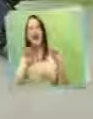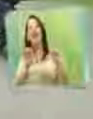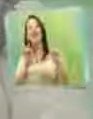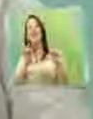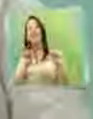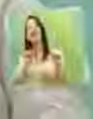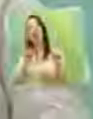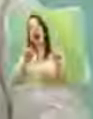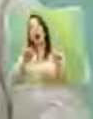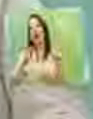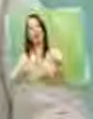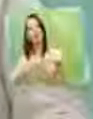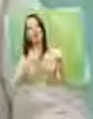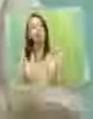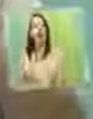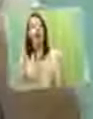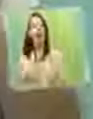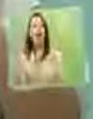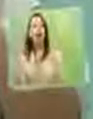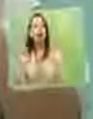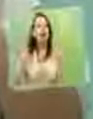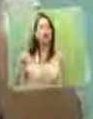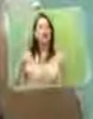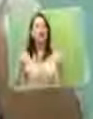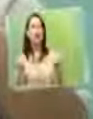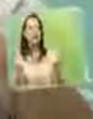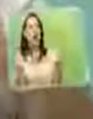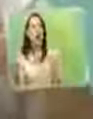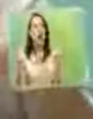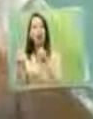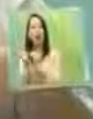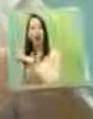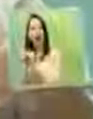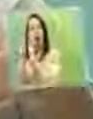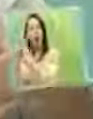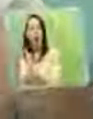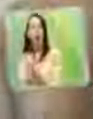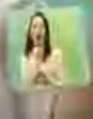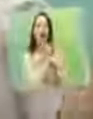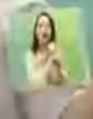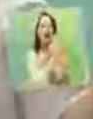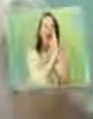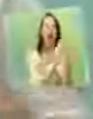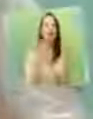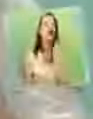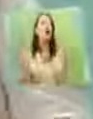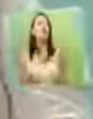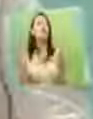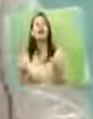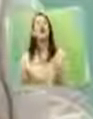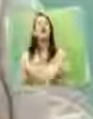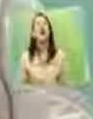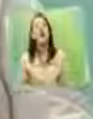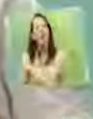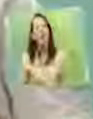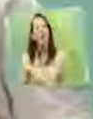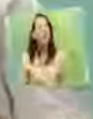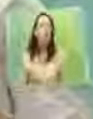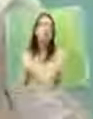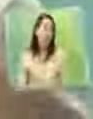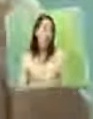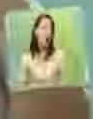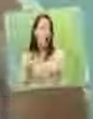ter, por exemplo, também uma comparação dos avanços que a gente percebe hoje, do início da República para hoje. Uhum.